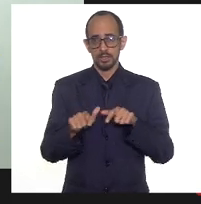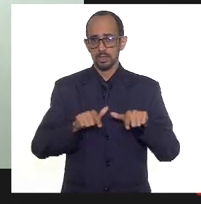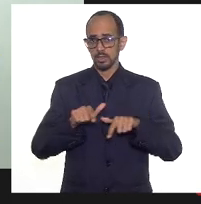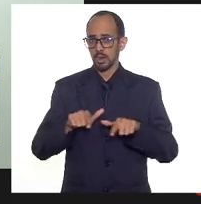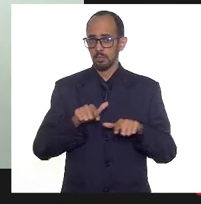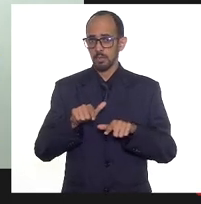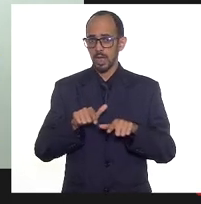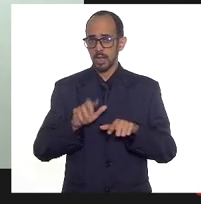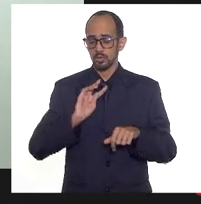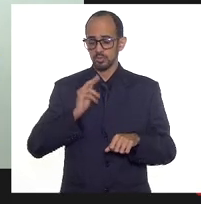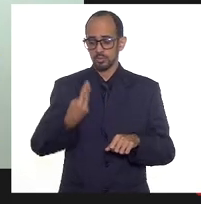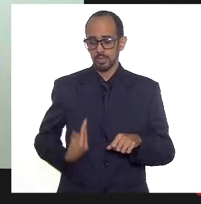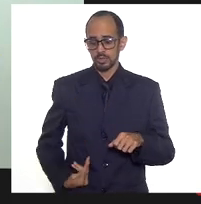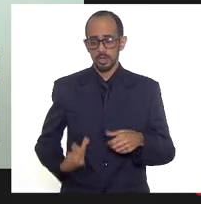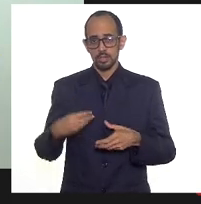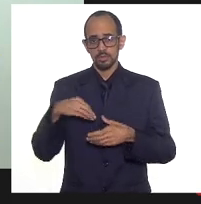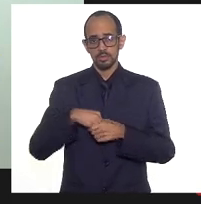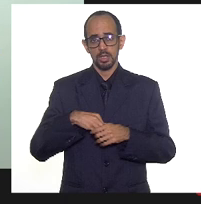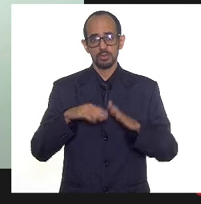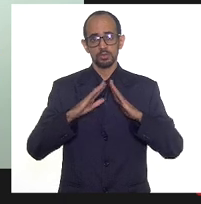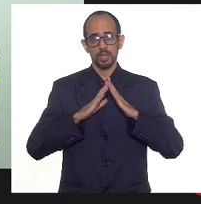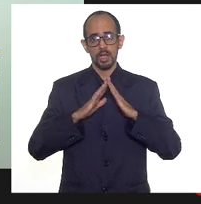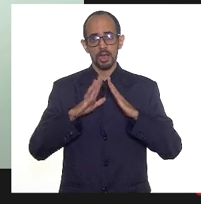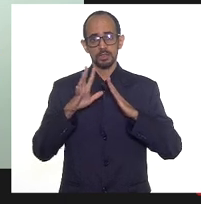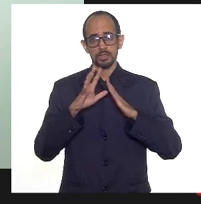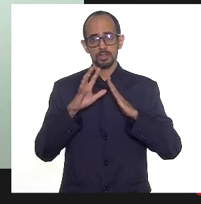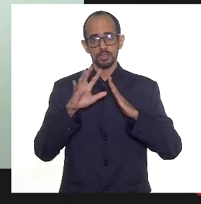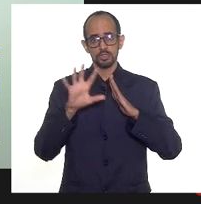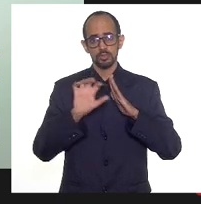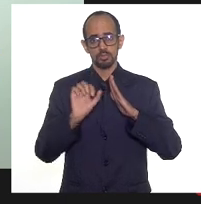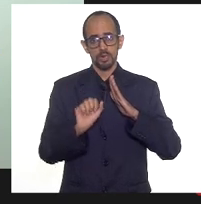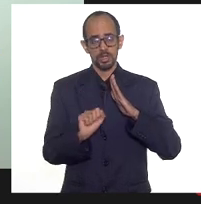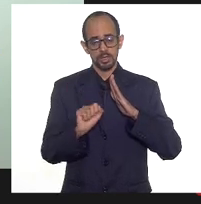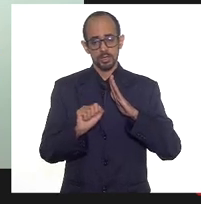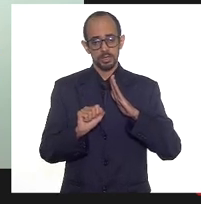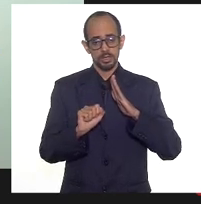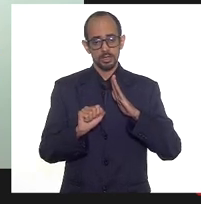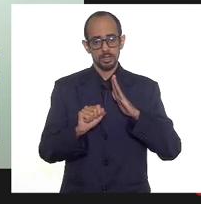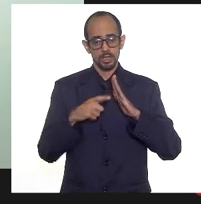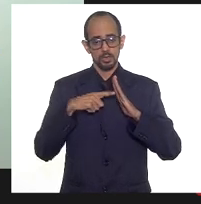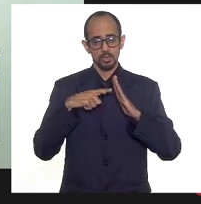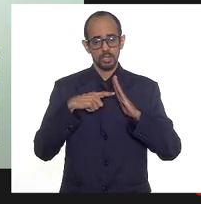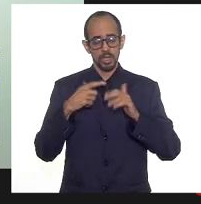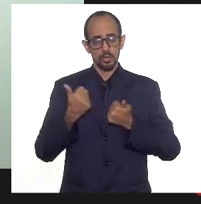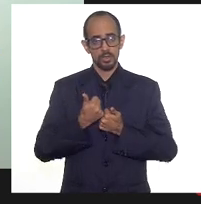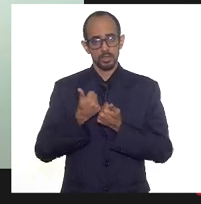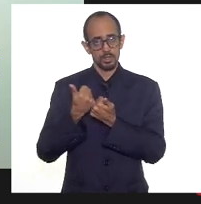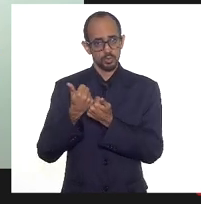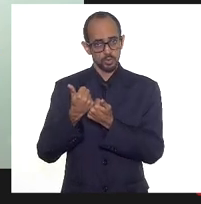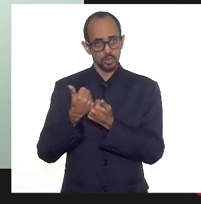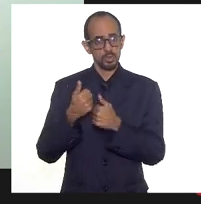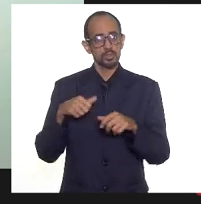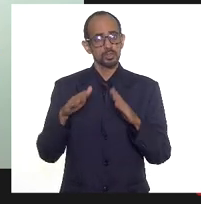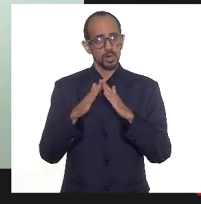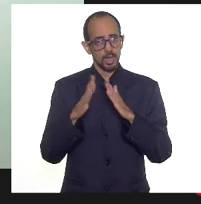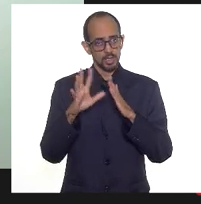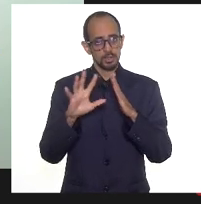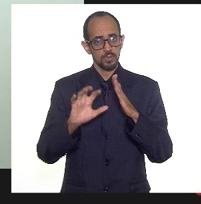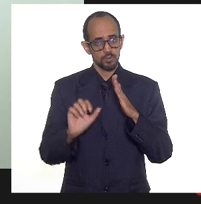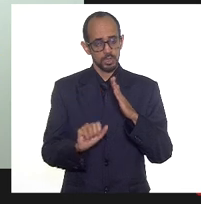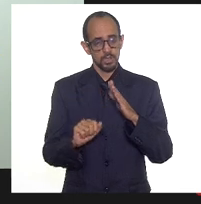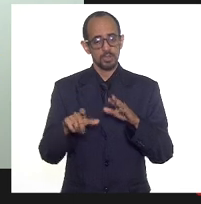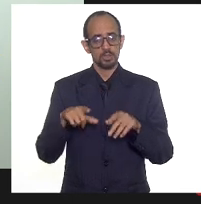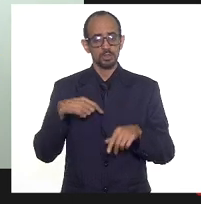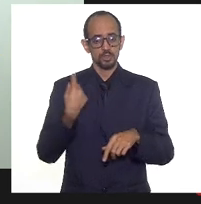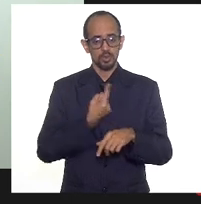Candomblé. Eu tenho vários assessores que são da religião de matriz africana e a gente também procura fazer